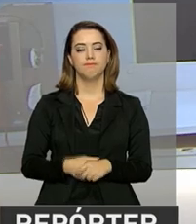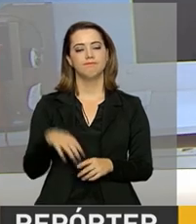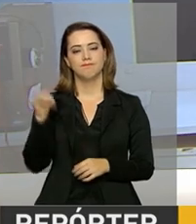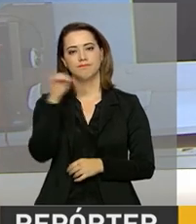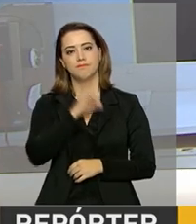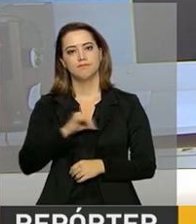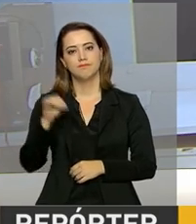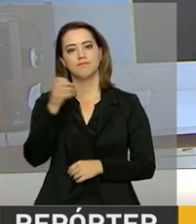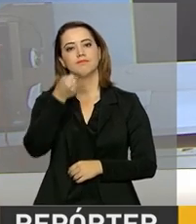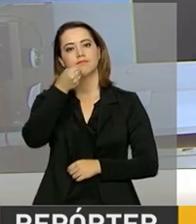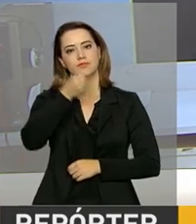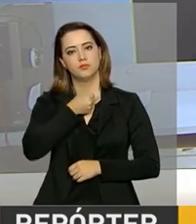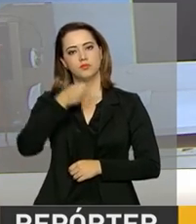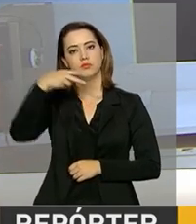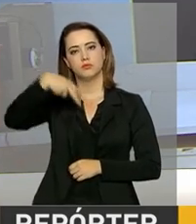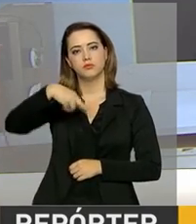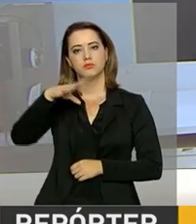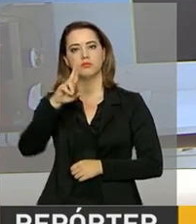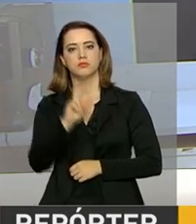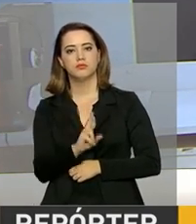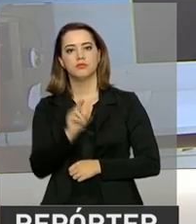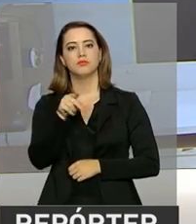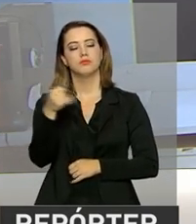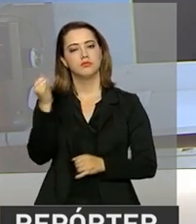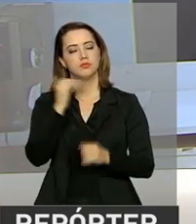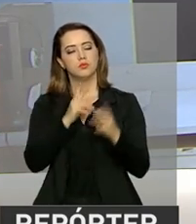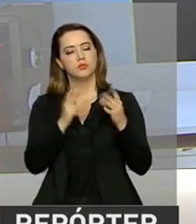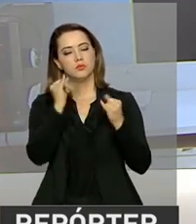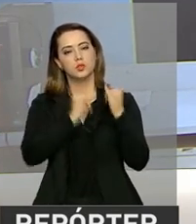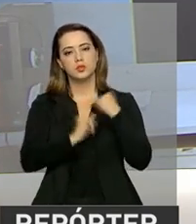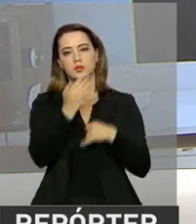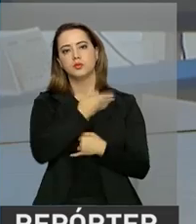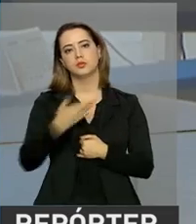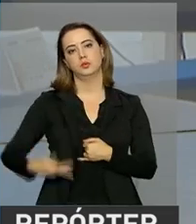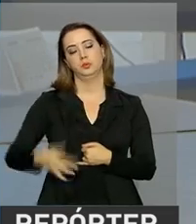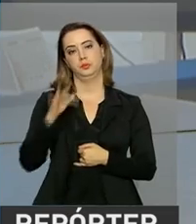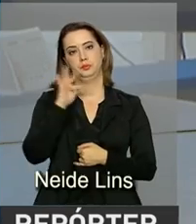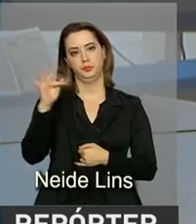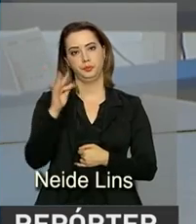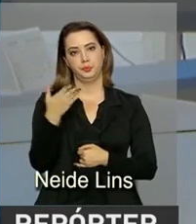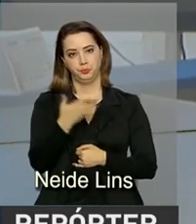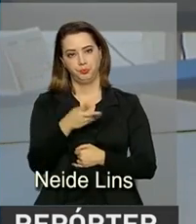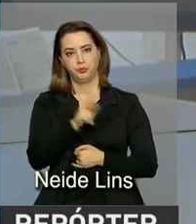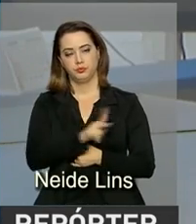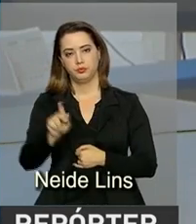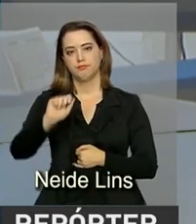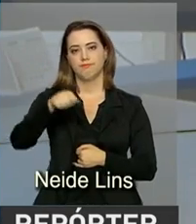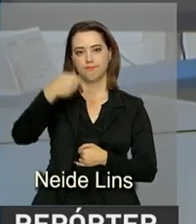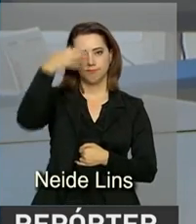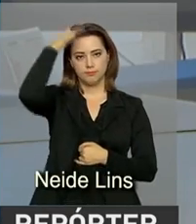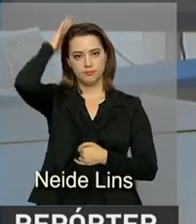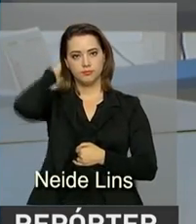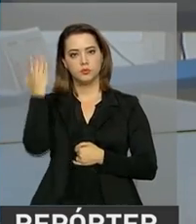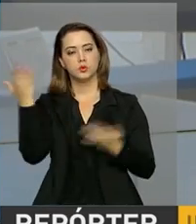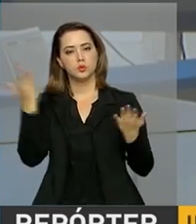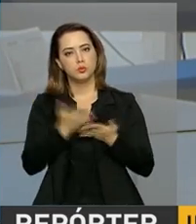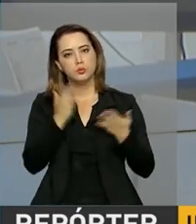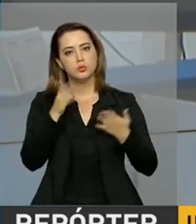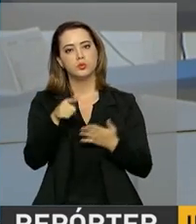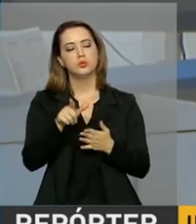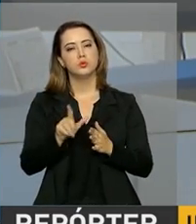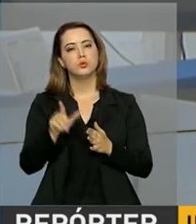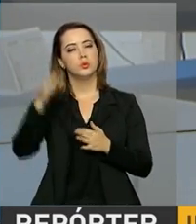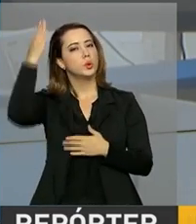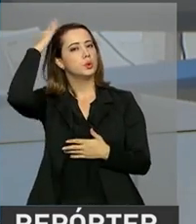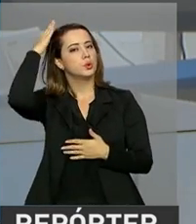Olá o repórter NBR está de volta com as notícias do governo federal o presidente em exercício Michel Temer participou